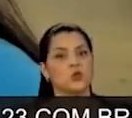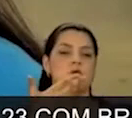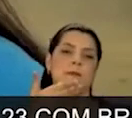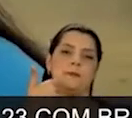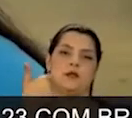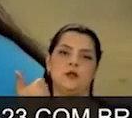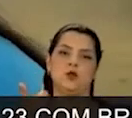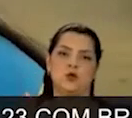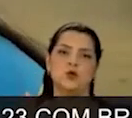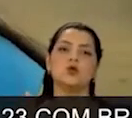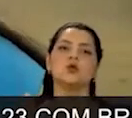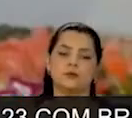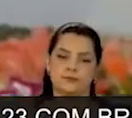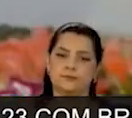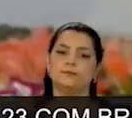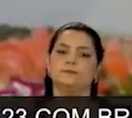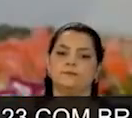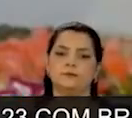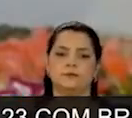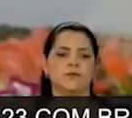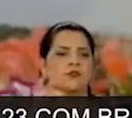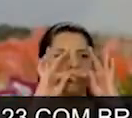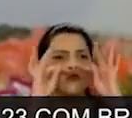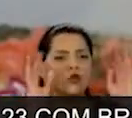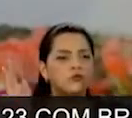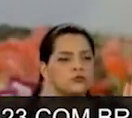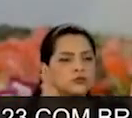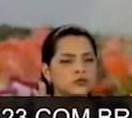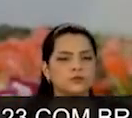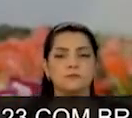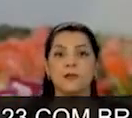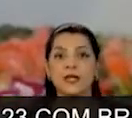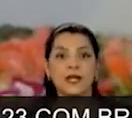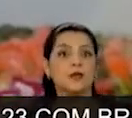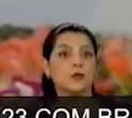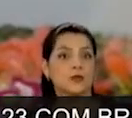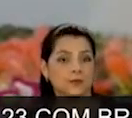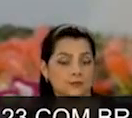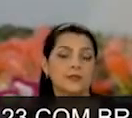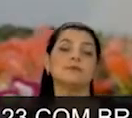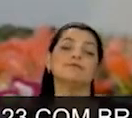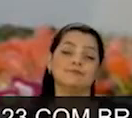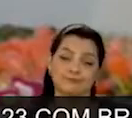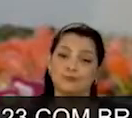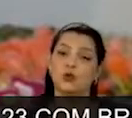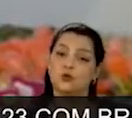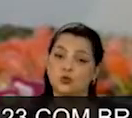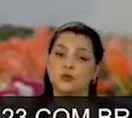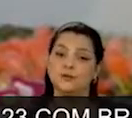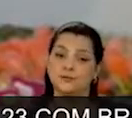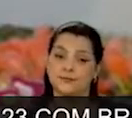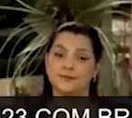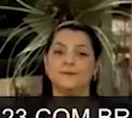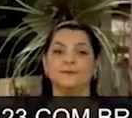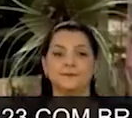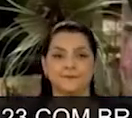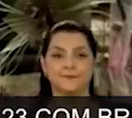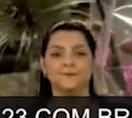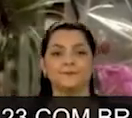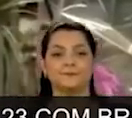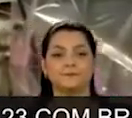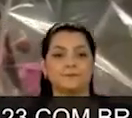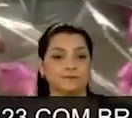tem uma durabilidade maior. Floriculturas, mercado também, então teve essa procura bastante desse pessoal. Para